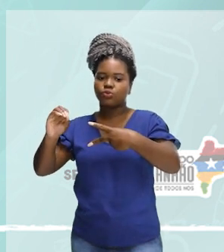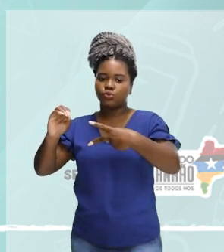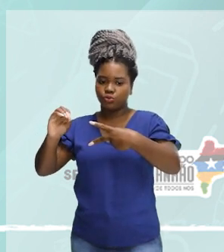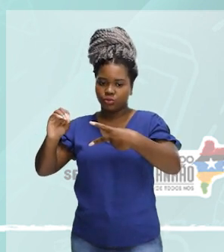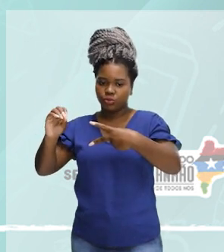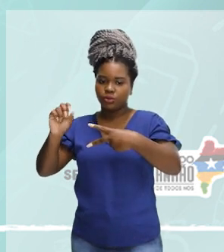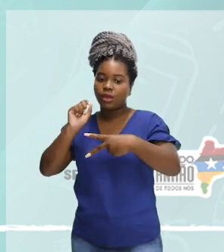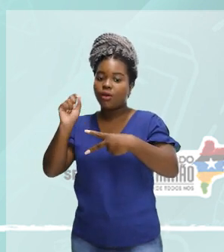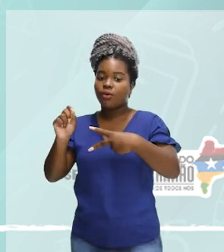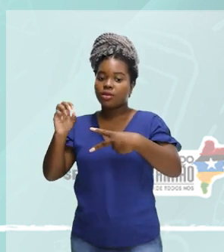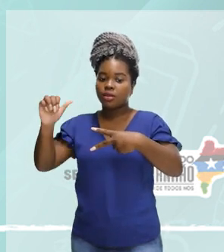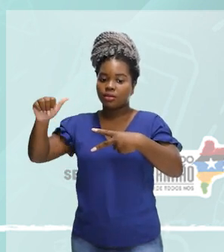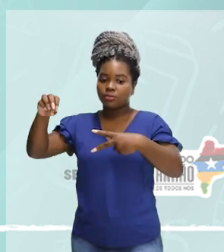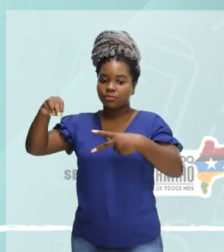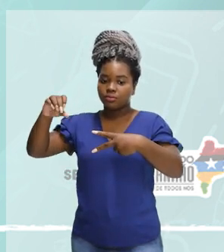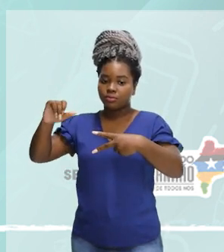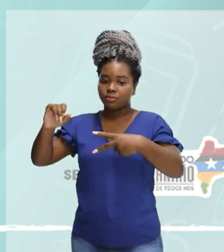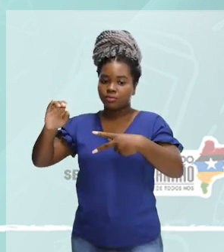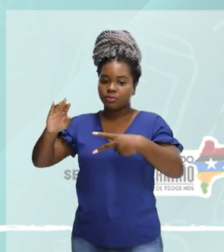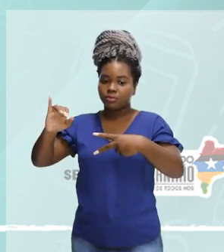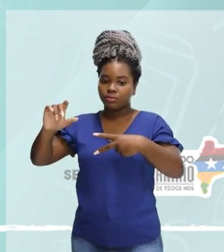pronúncia. Amibilíssimo.